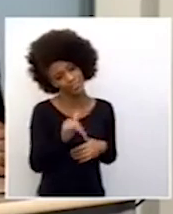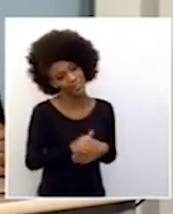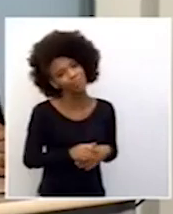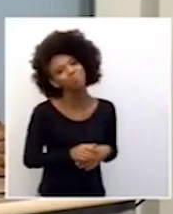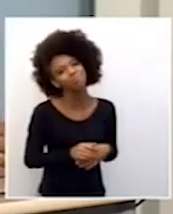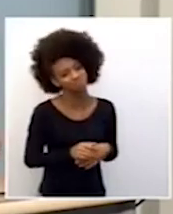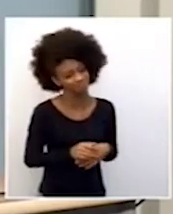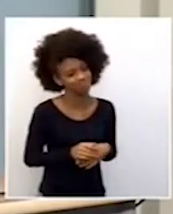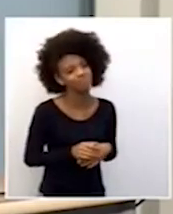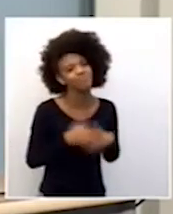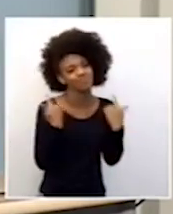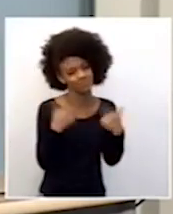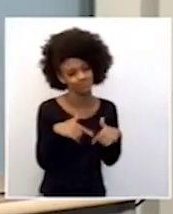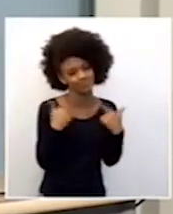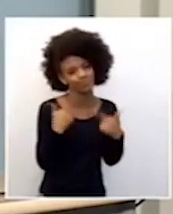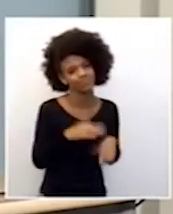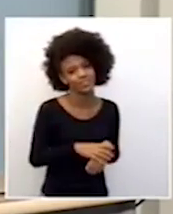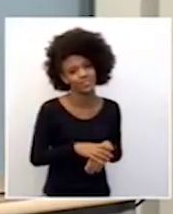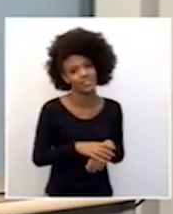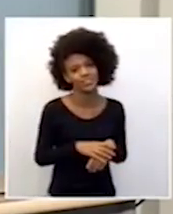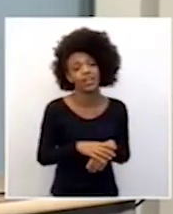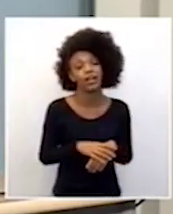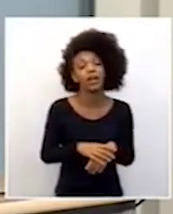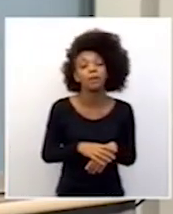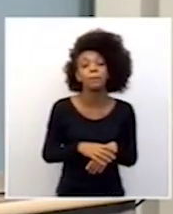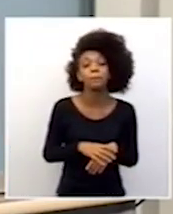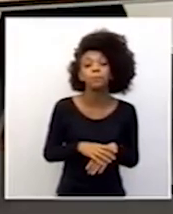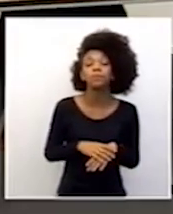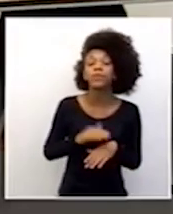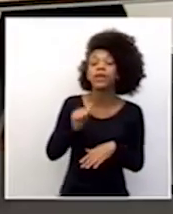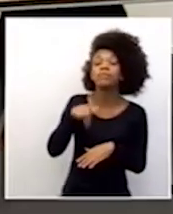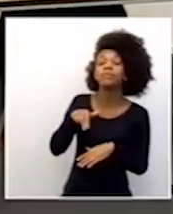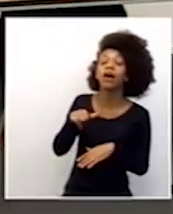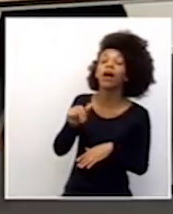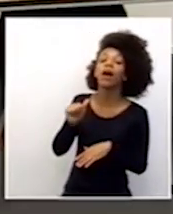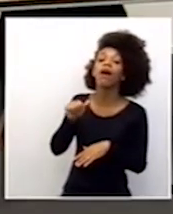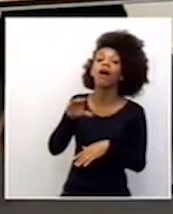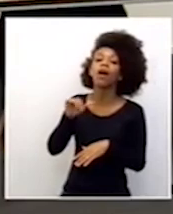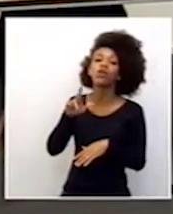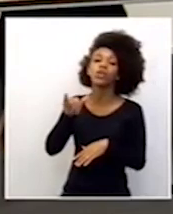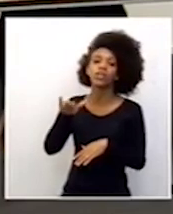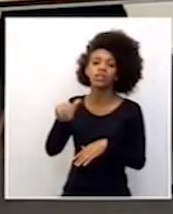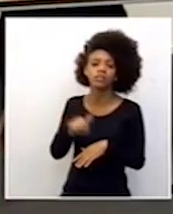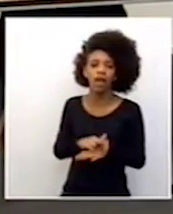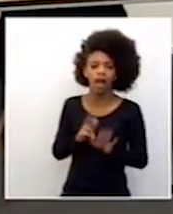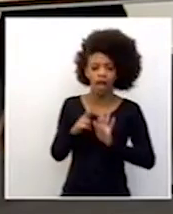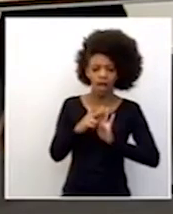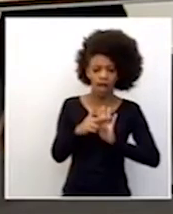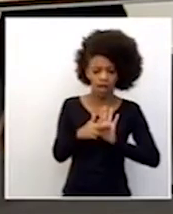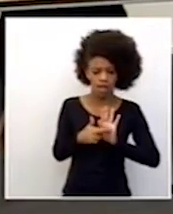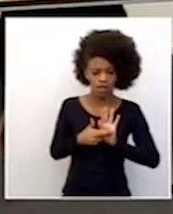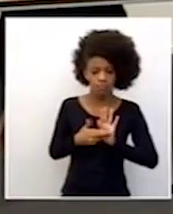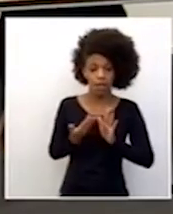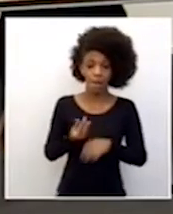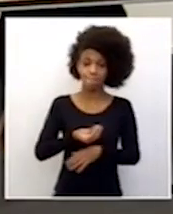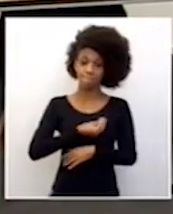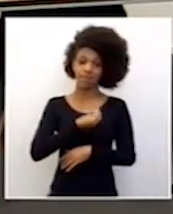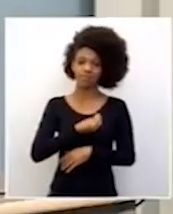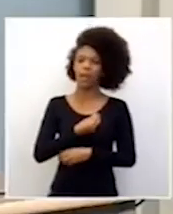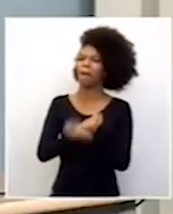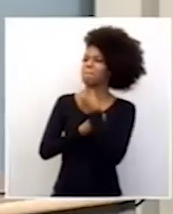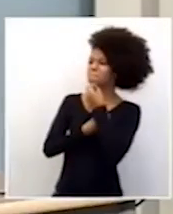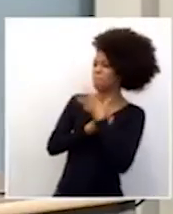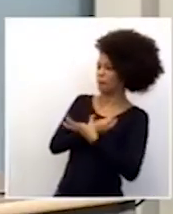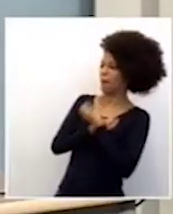comédia pode é ser. a ironia que ele marca lá. A Ana Carolina diz que regras para convivência. Boa, então